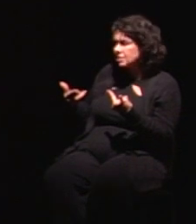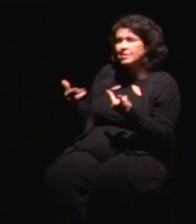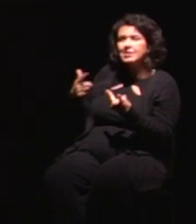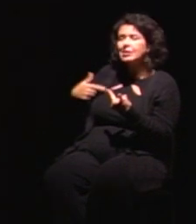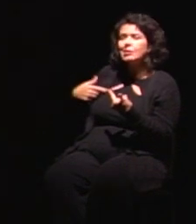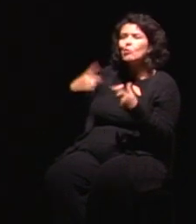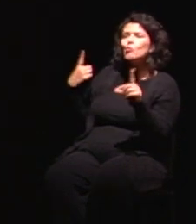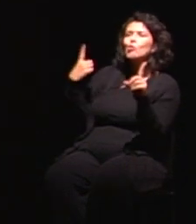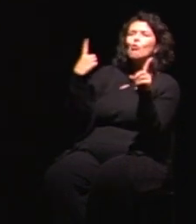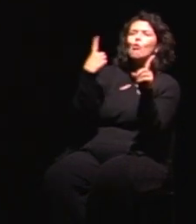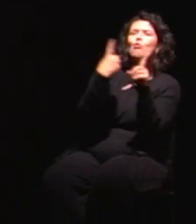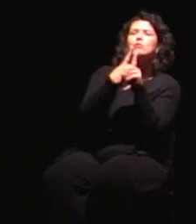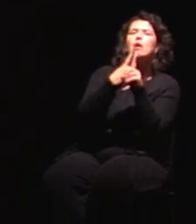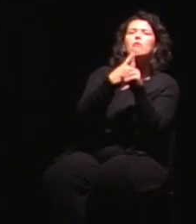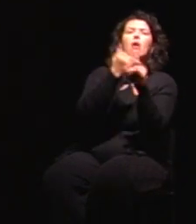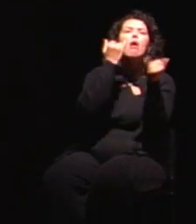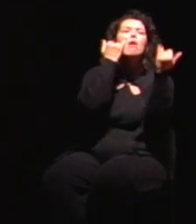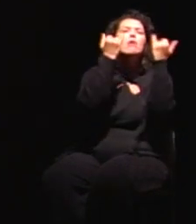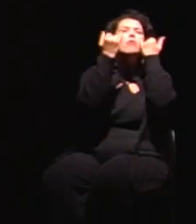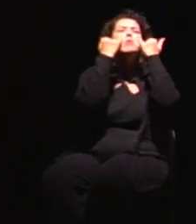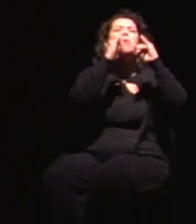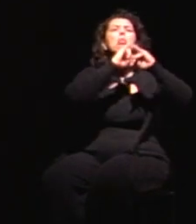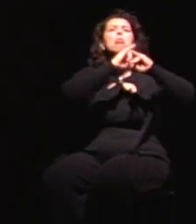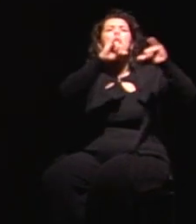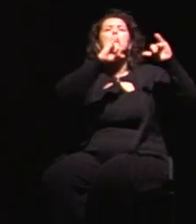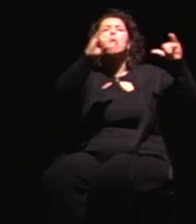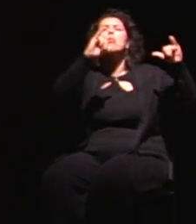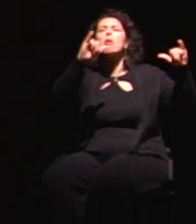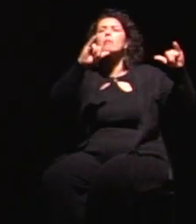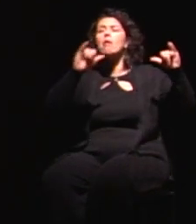informação sobre Brasil naquele momento.